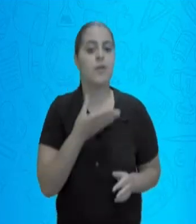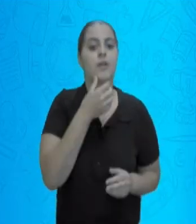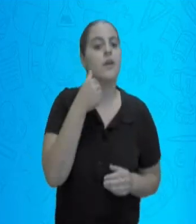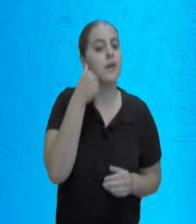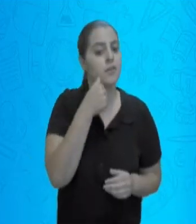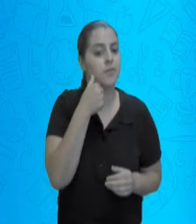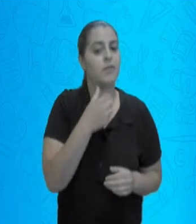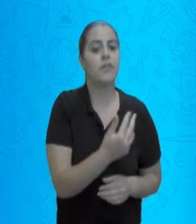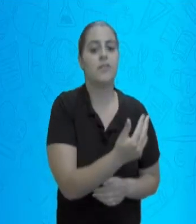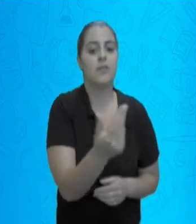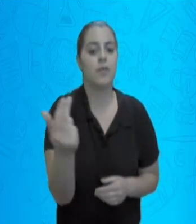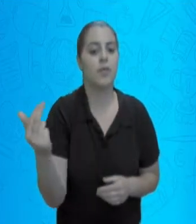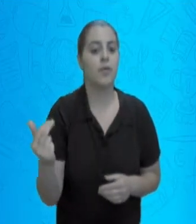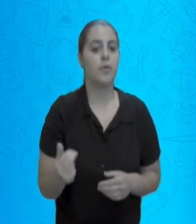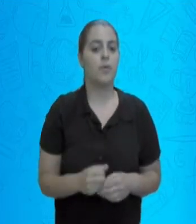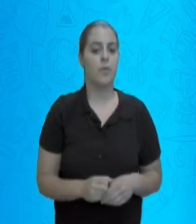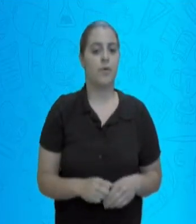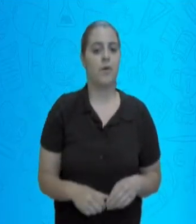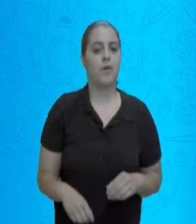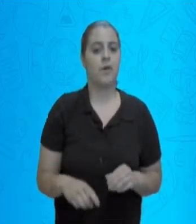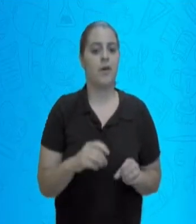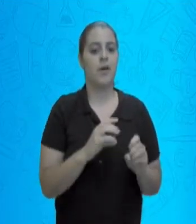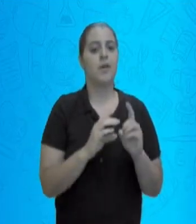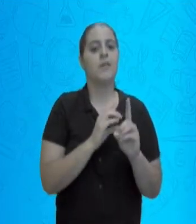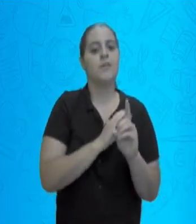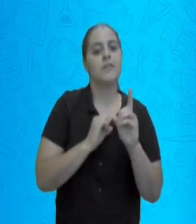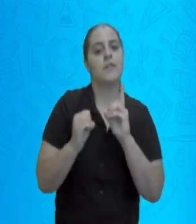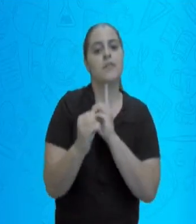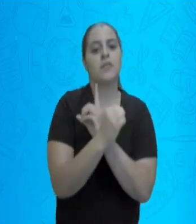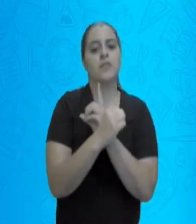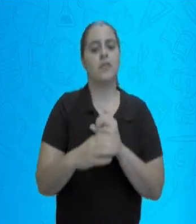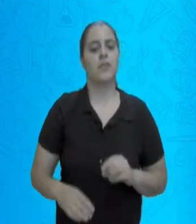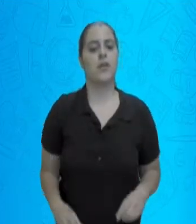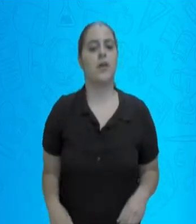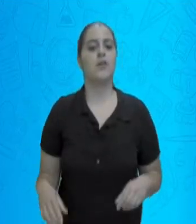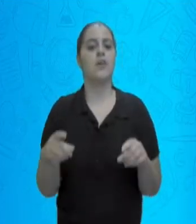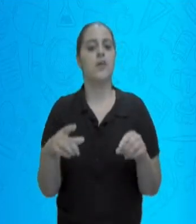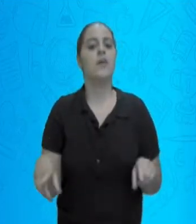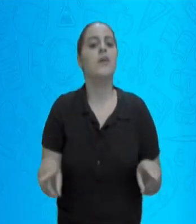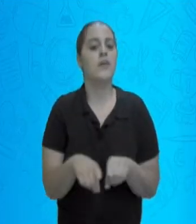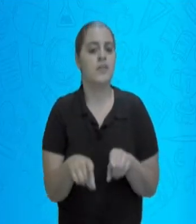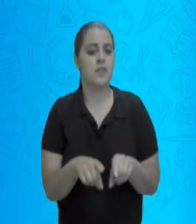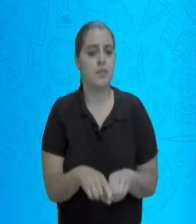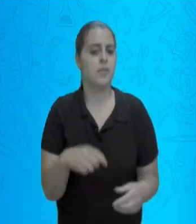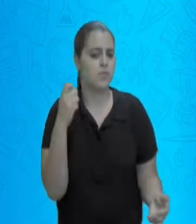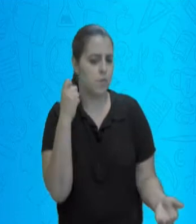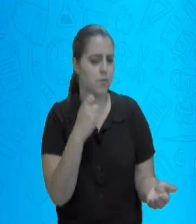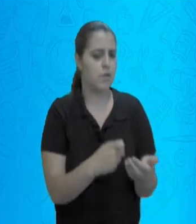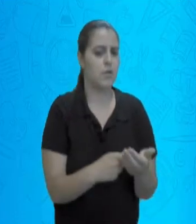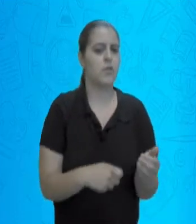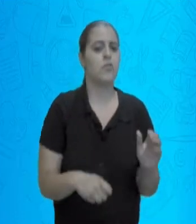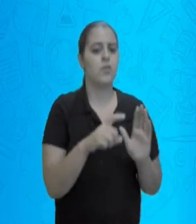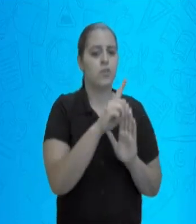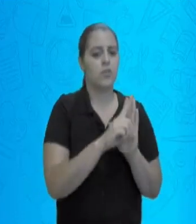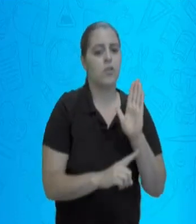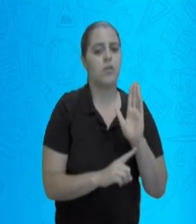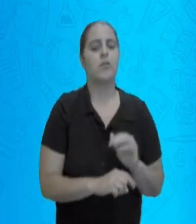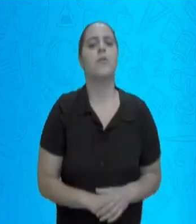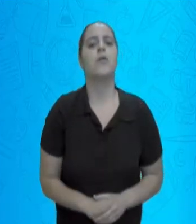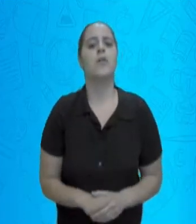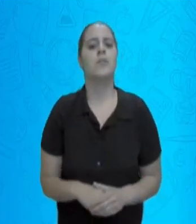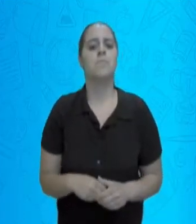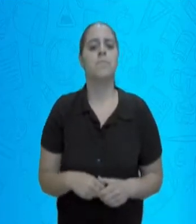então hoje eles são iguais em direitos e também em obrigações. Ninguém é obrigado